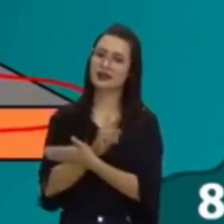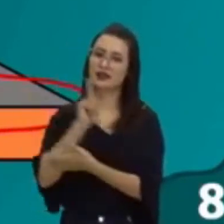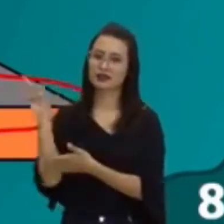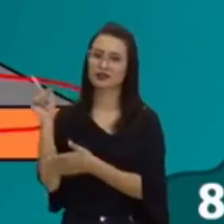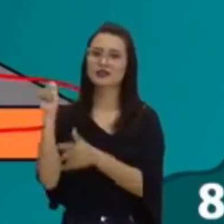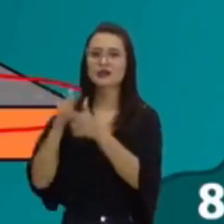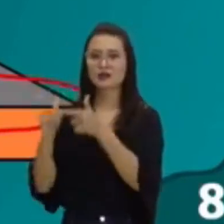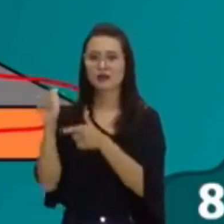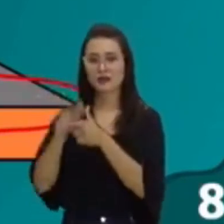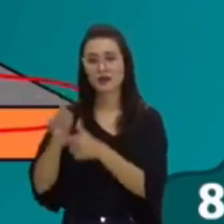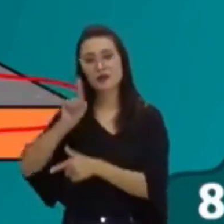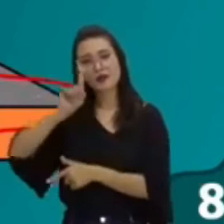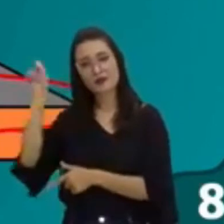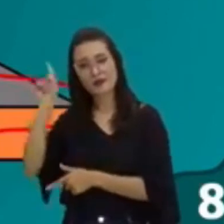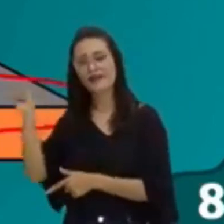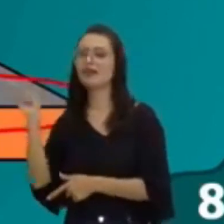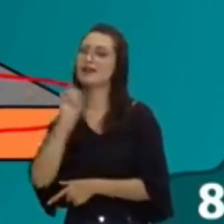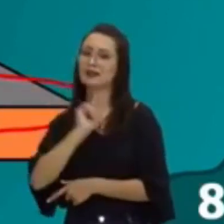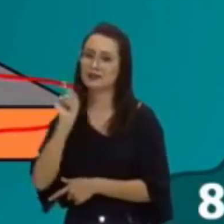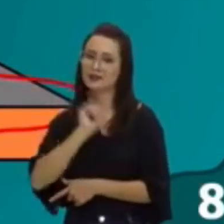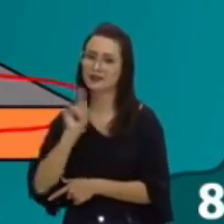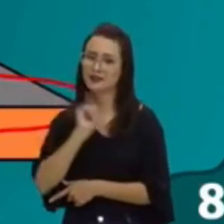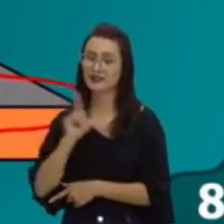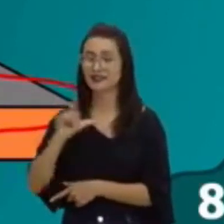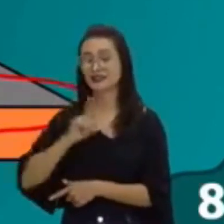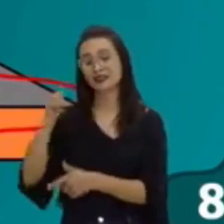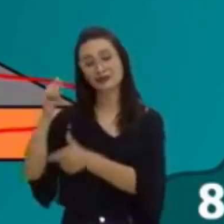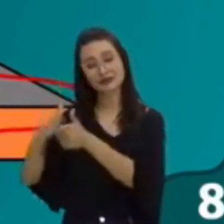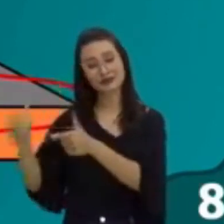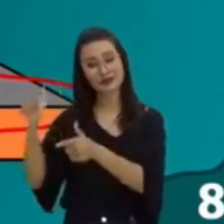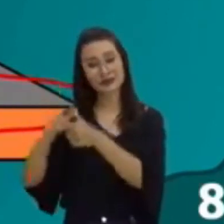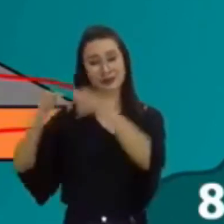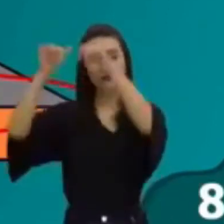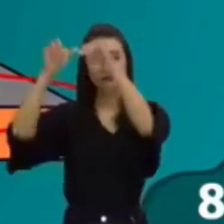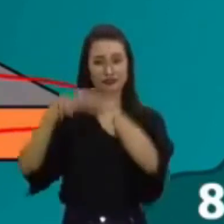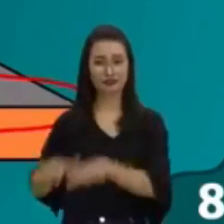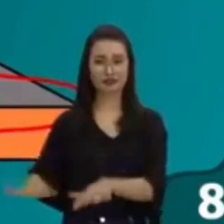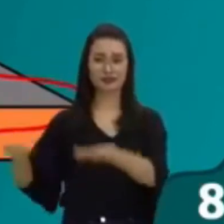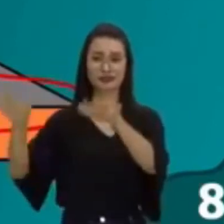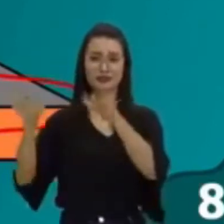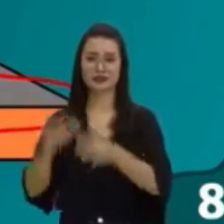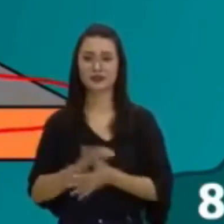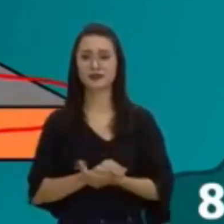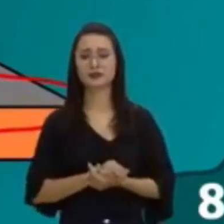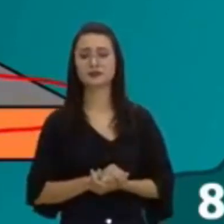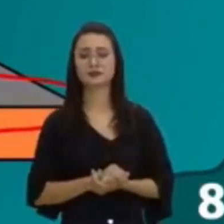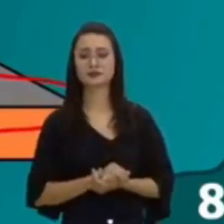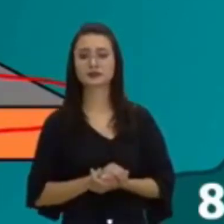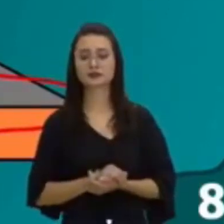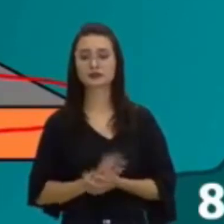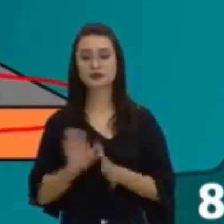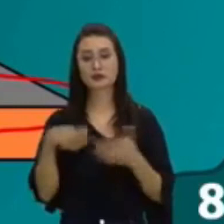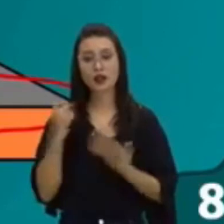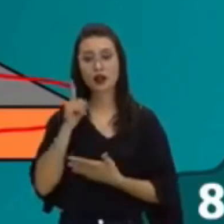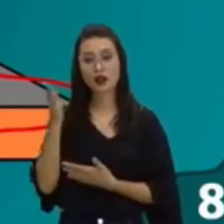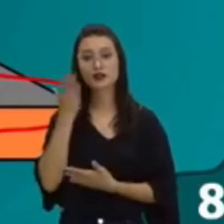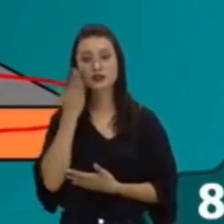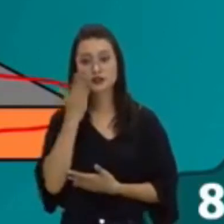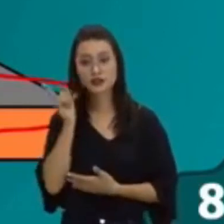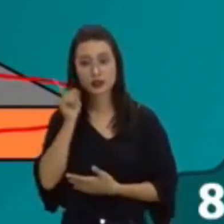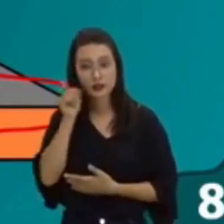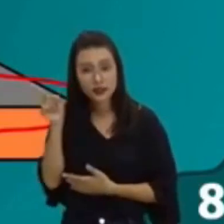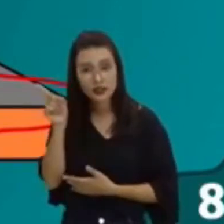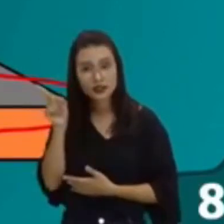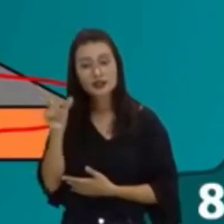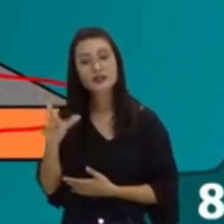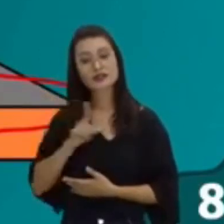criar aquela enxurrada toda de lama que causou o desastre em Brumadinho. Agora, você sabe que isso tem